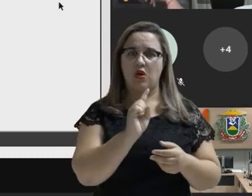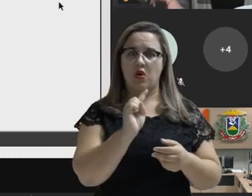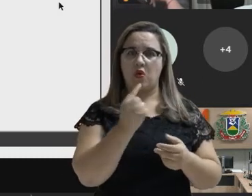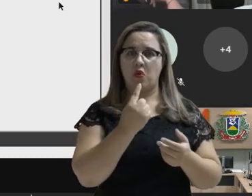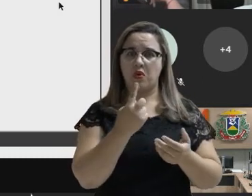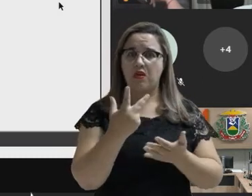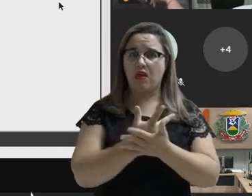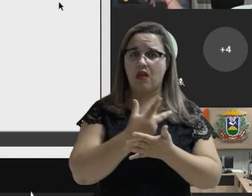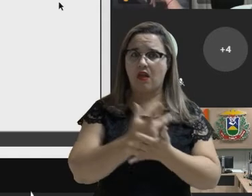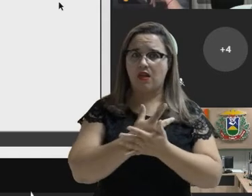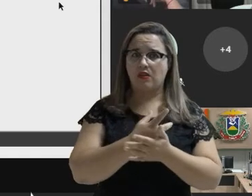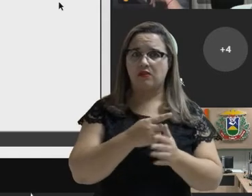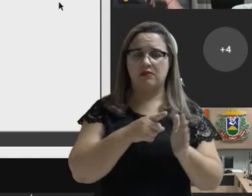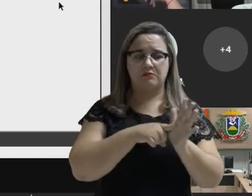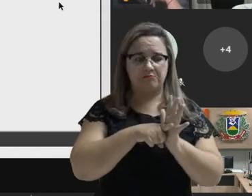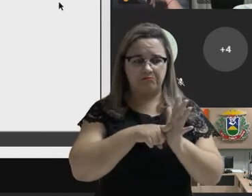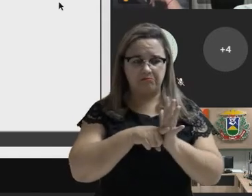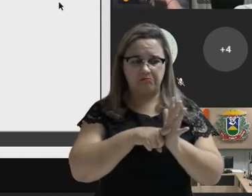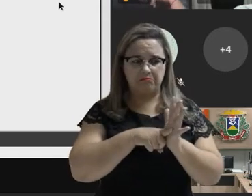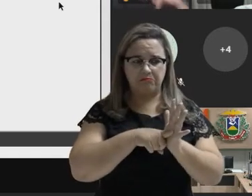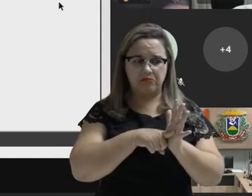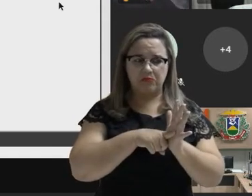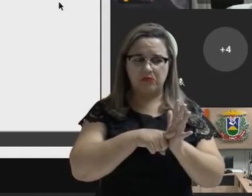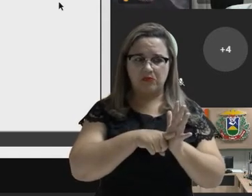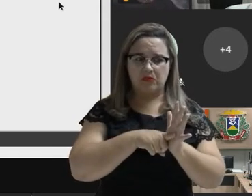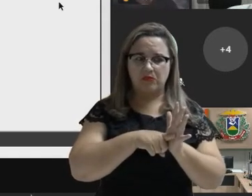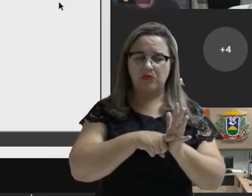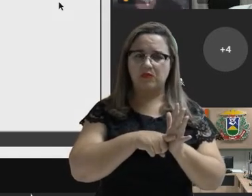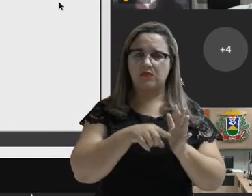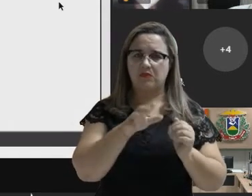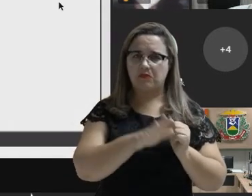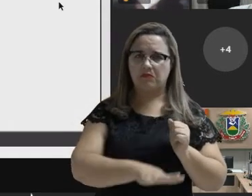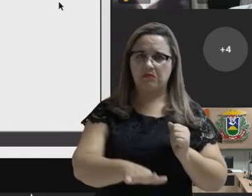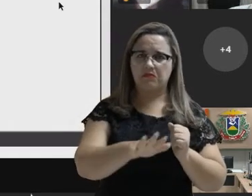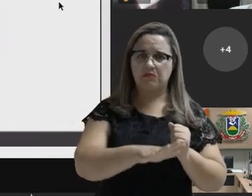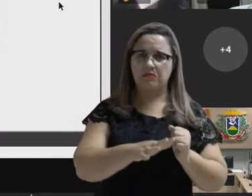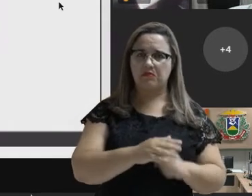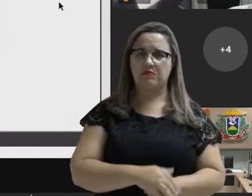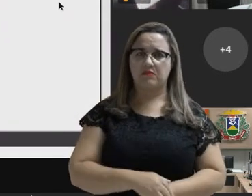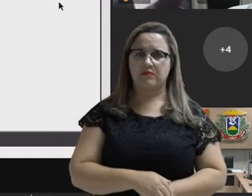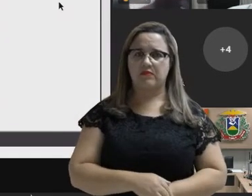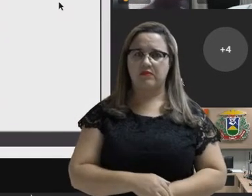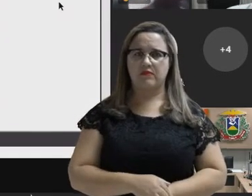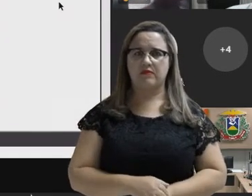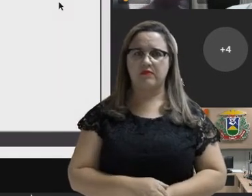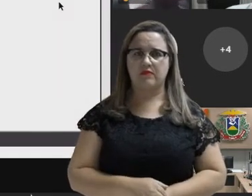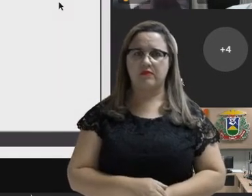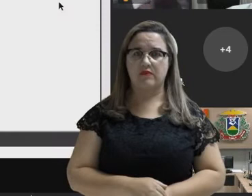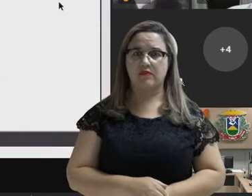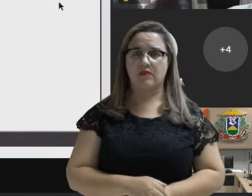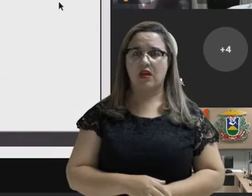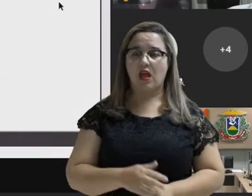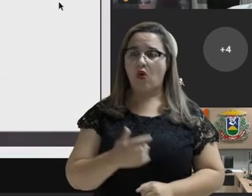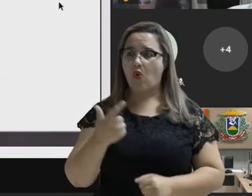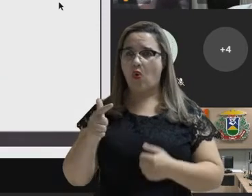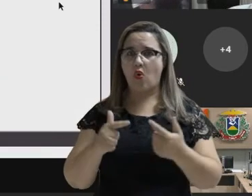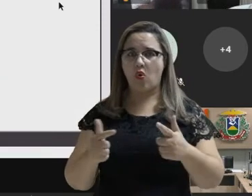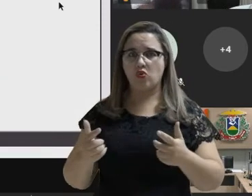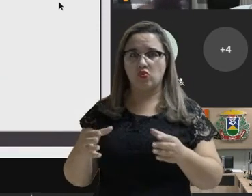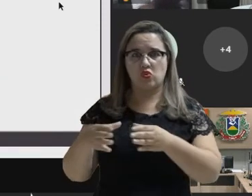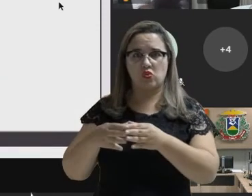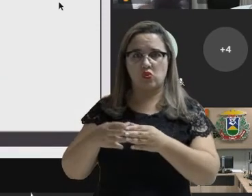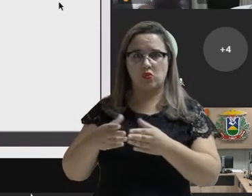promovida foi a perícia confeccionada pelo GAOP, cujo objeto se limitou às diárias concedidas aos então servidores públicos, culminando o apontamento de